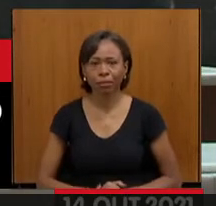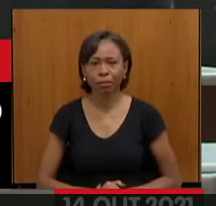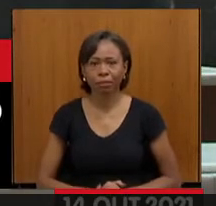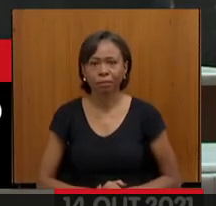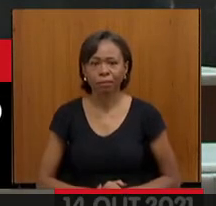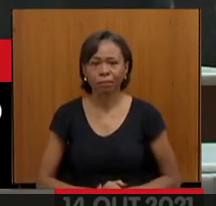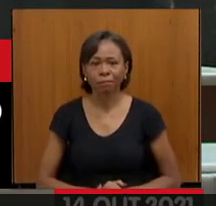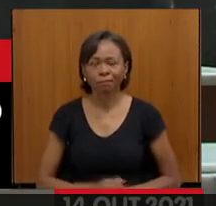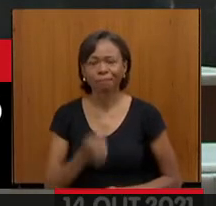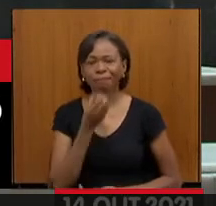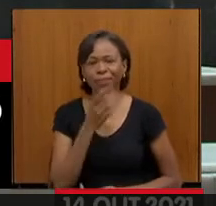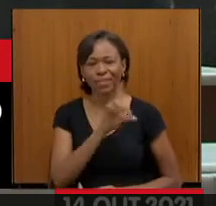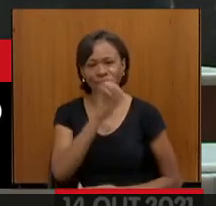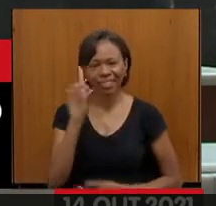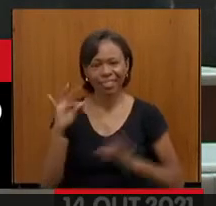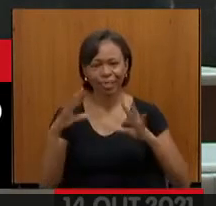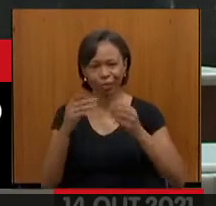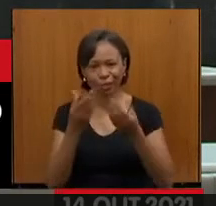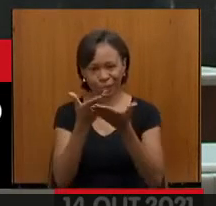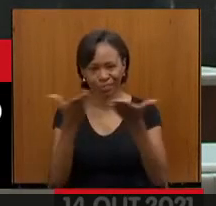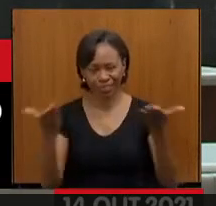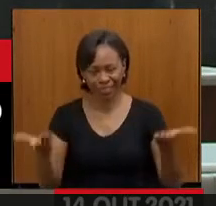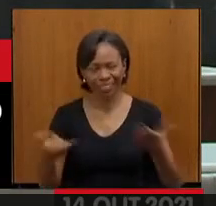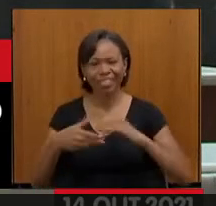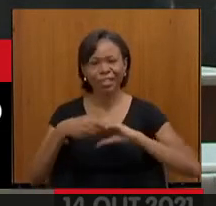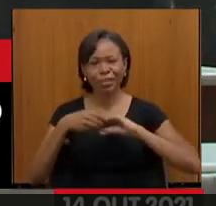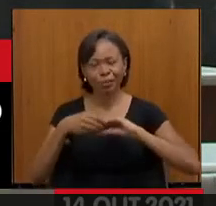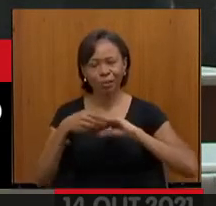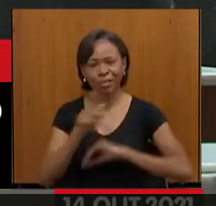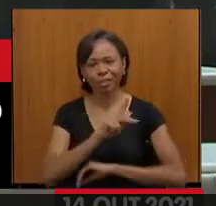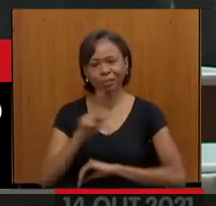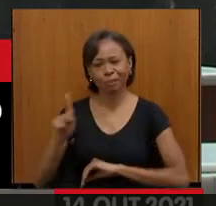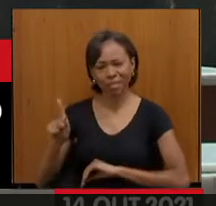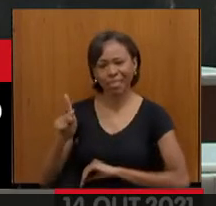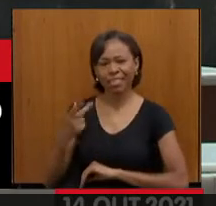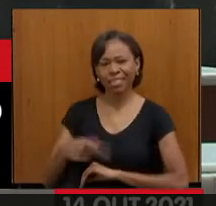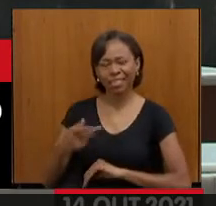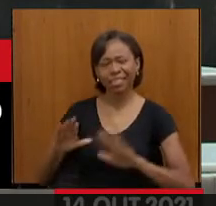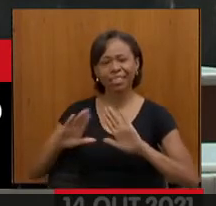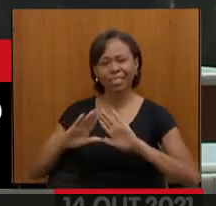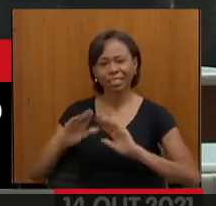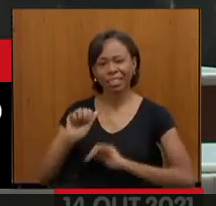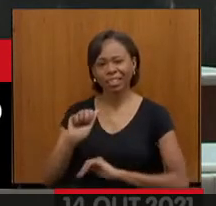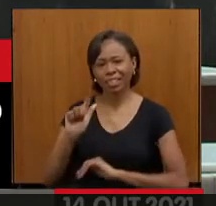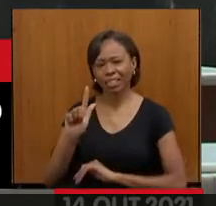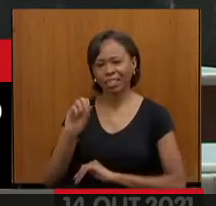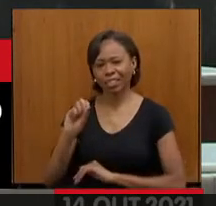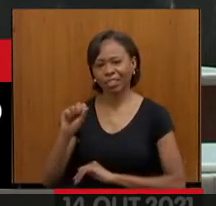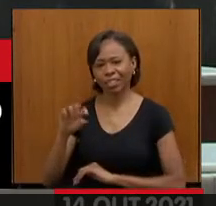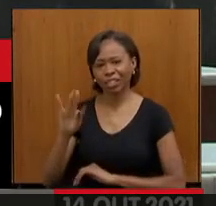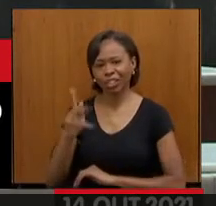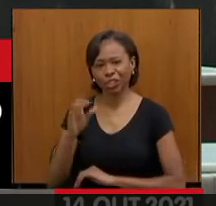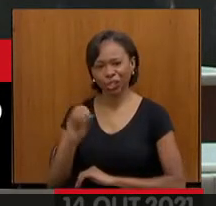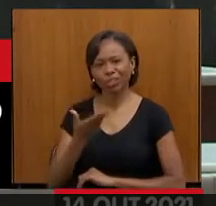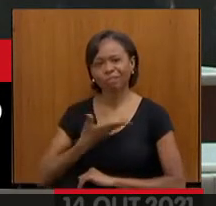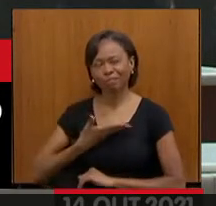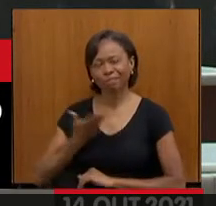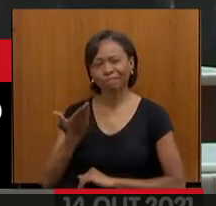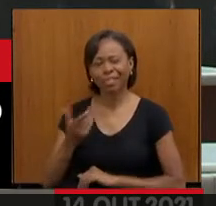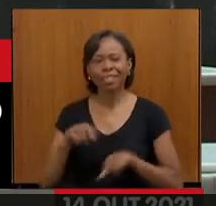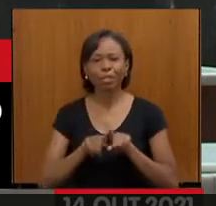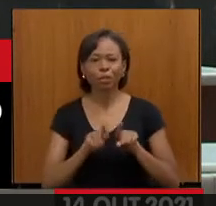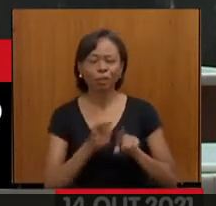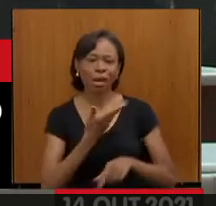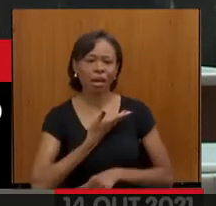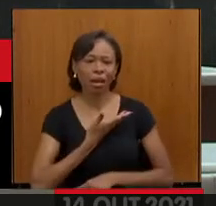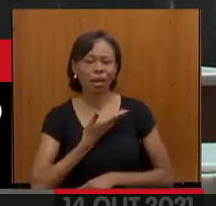Bom dia a todos, bom dia a todas. Eu cumprimento meu presidente, amigo, deputado Agostinho Patrus, minha querida